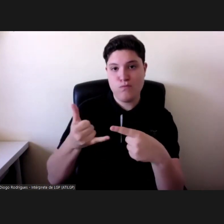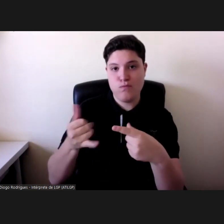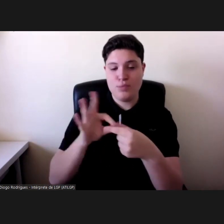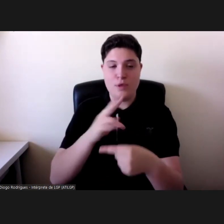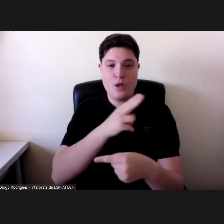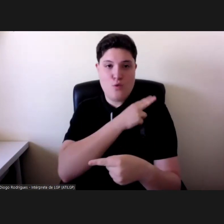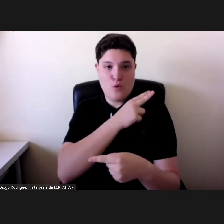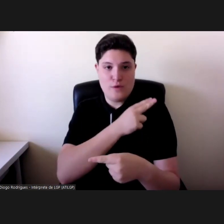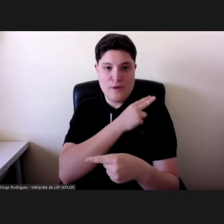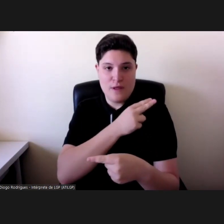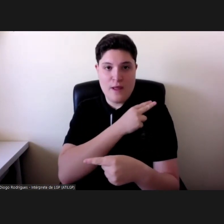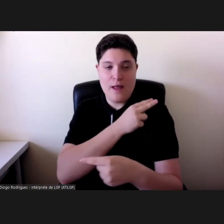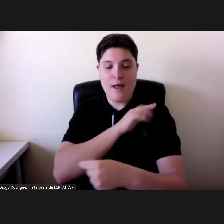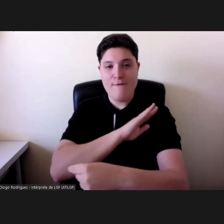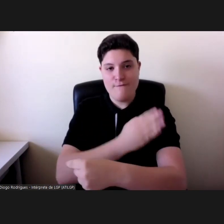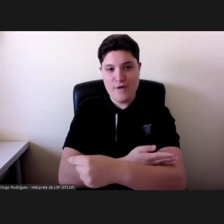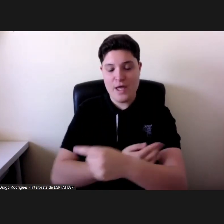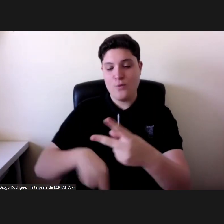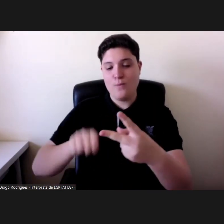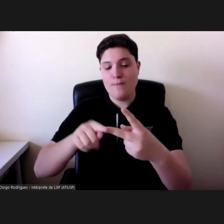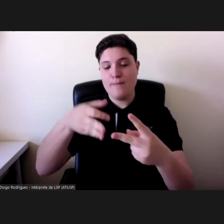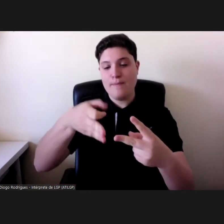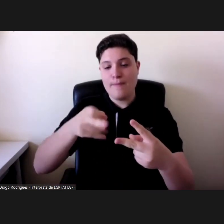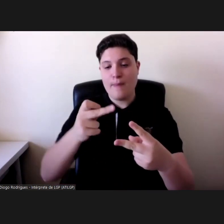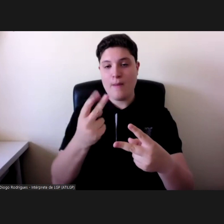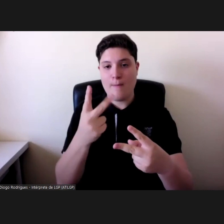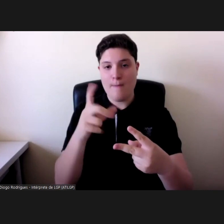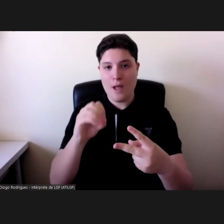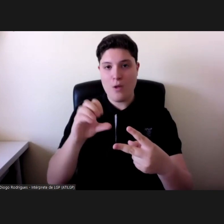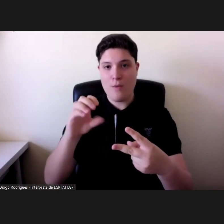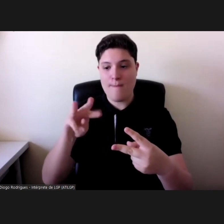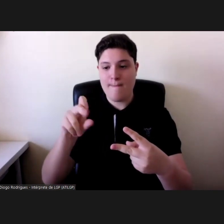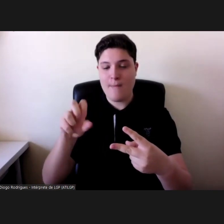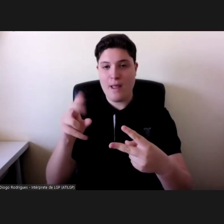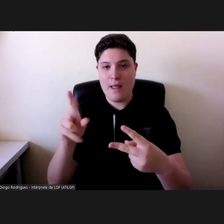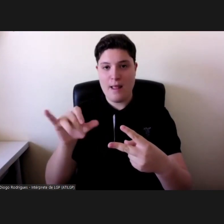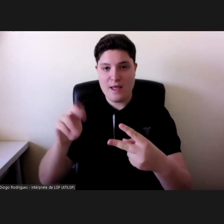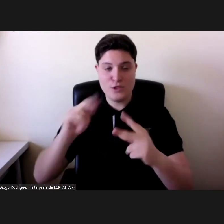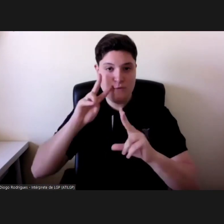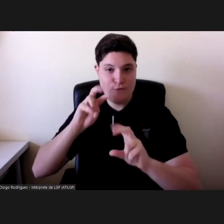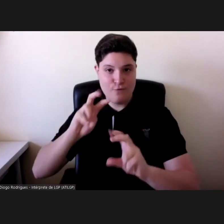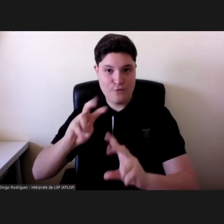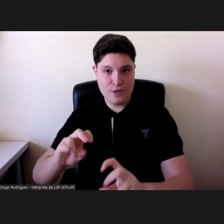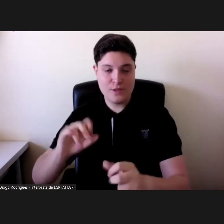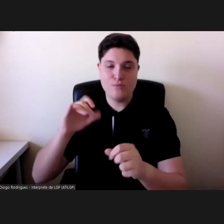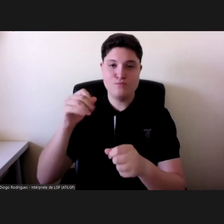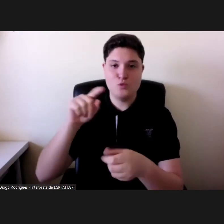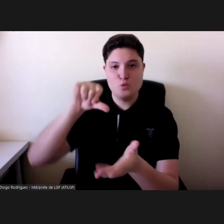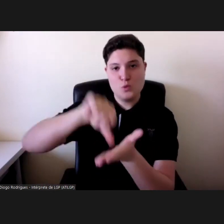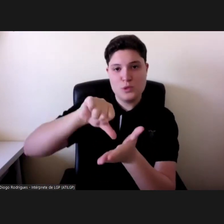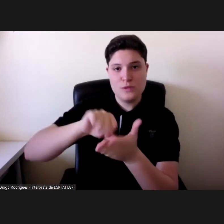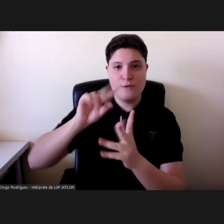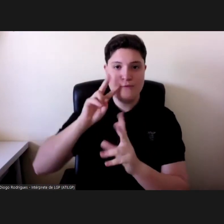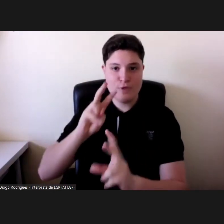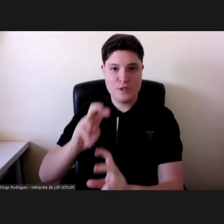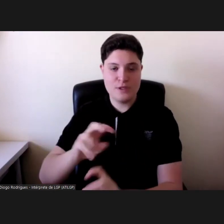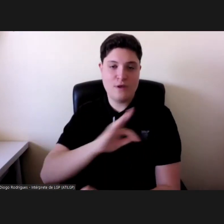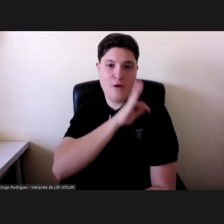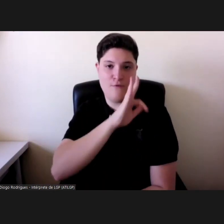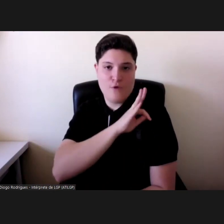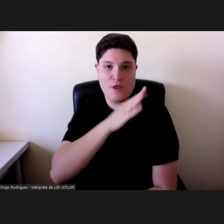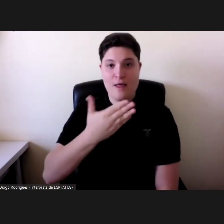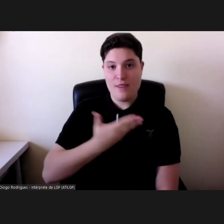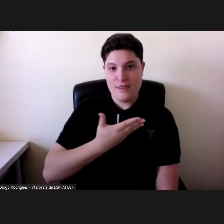Universidade de Aveiro, e Paulo Magalhães, investigador integrado do Centro de Investigação Jurídica da Faculdade de Direito